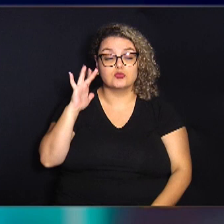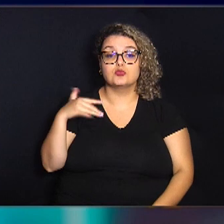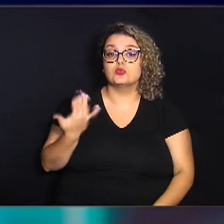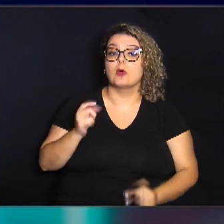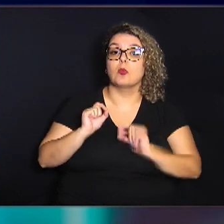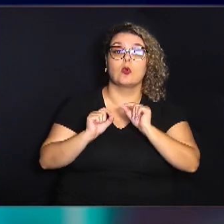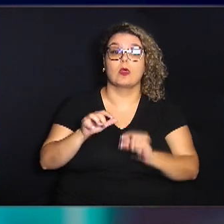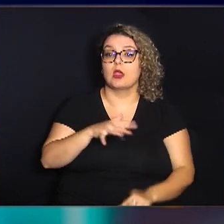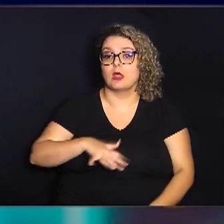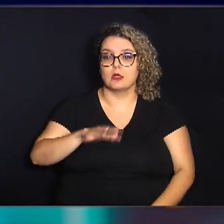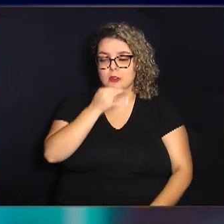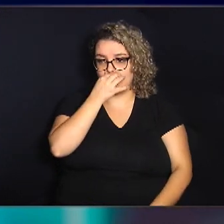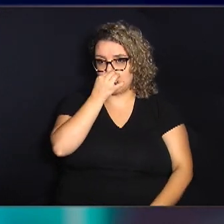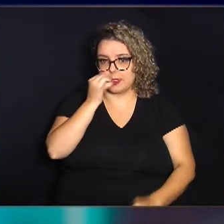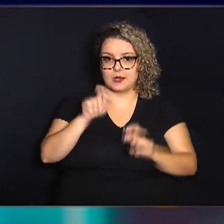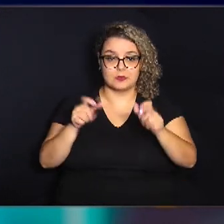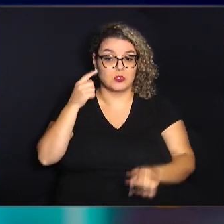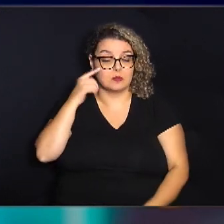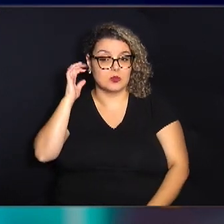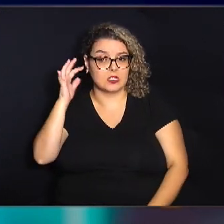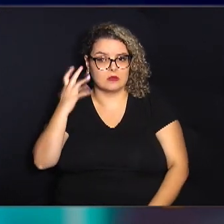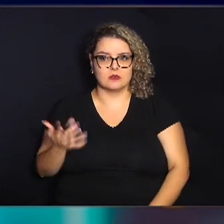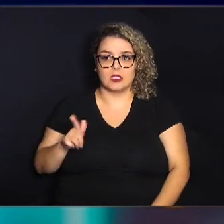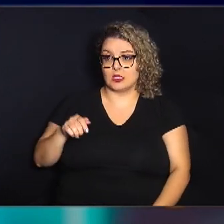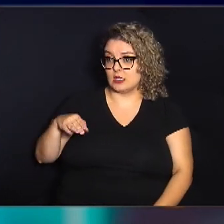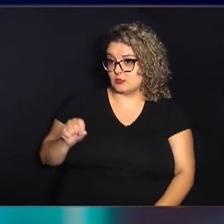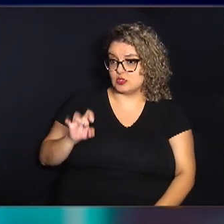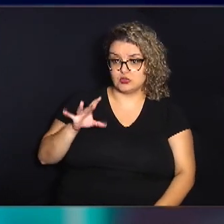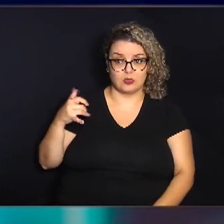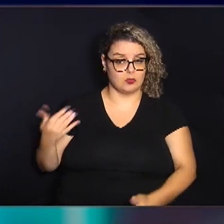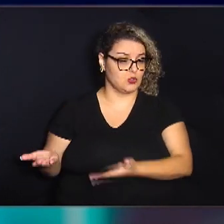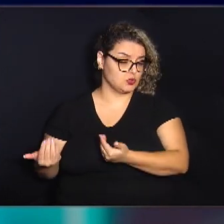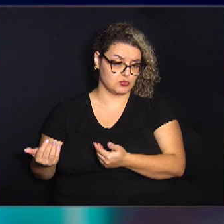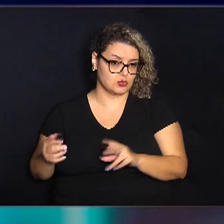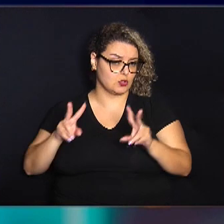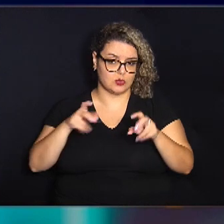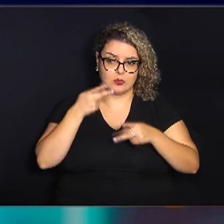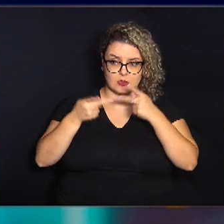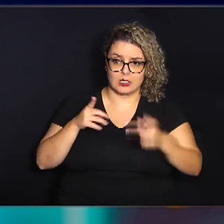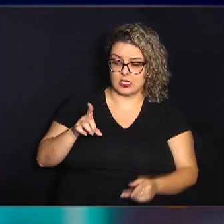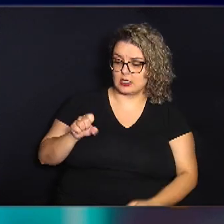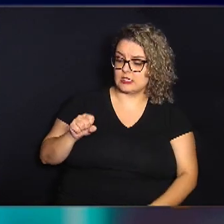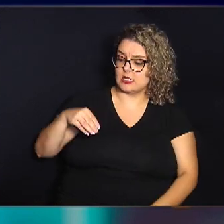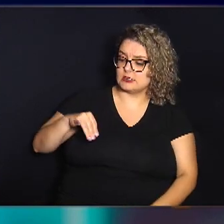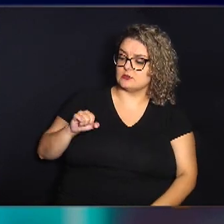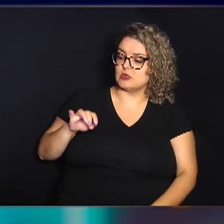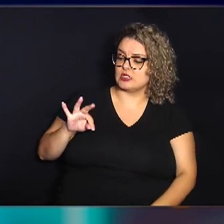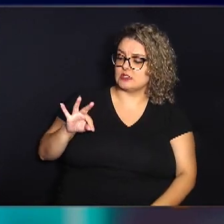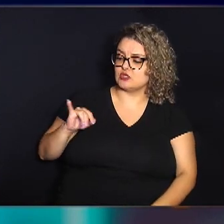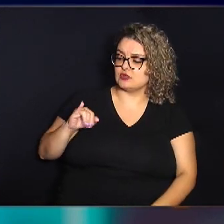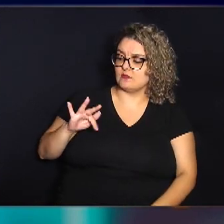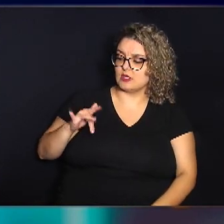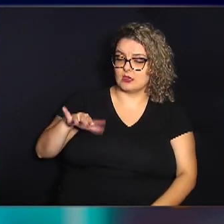esse mercado. Muitas pessoas pensam que games são apenas para os jovens. Então, dentro do tema geral do que eu vou falar, que é desmistificação, a gente está mostrando